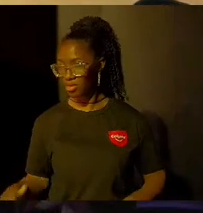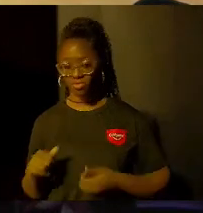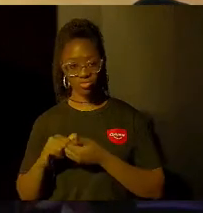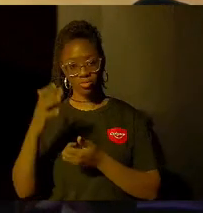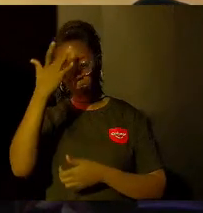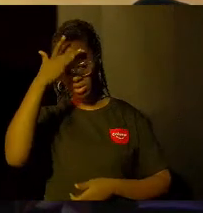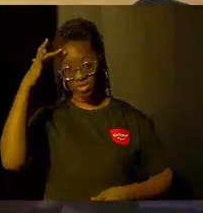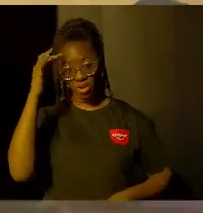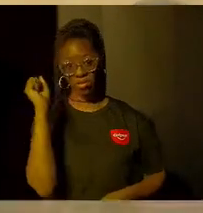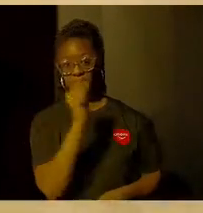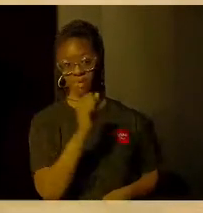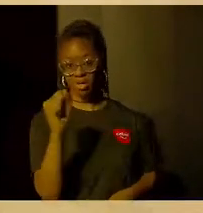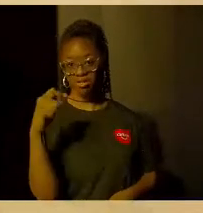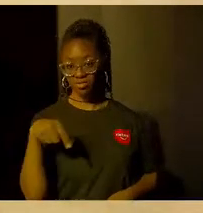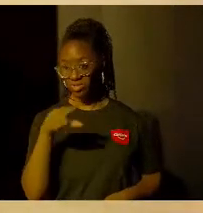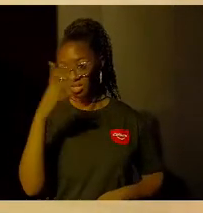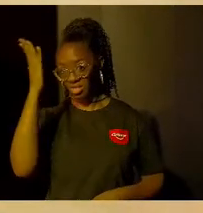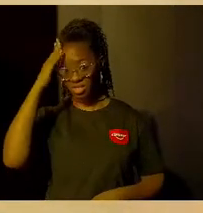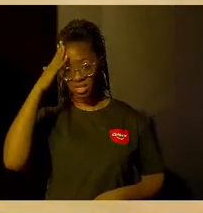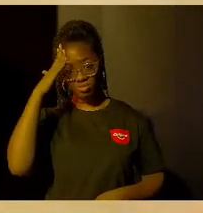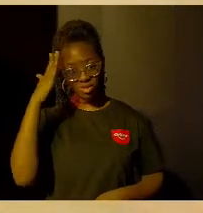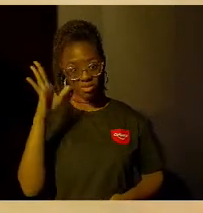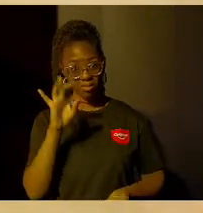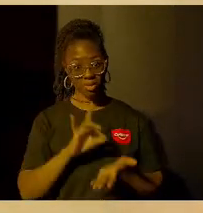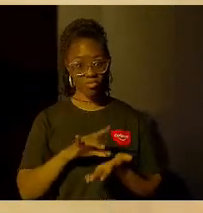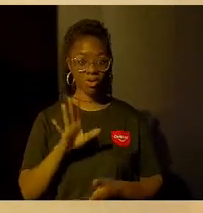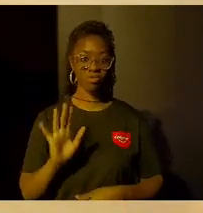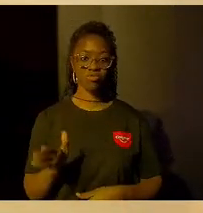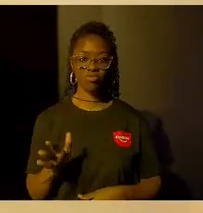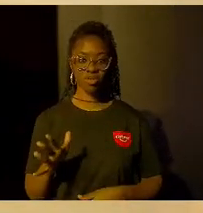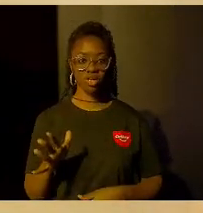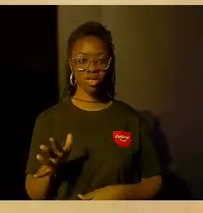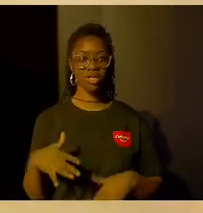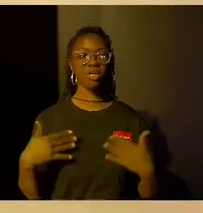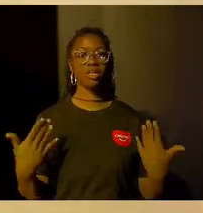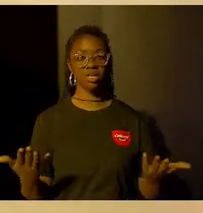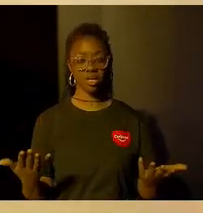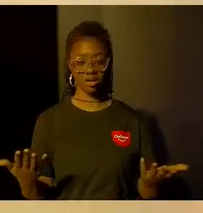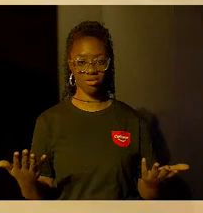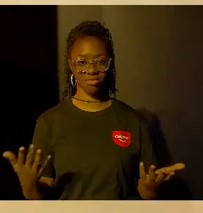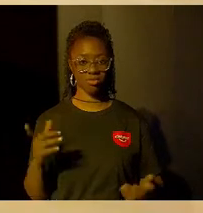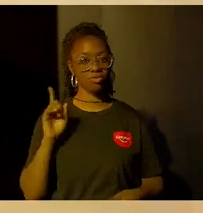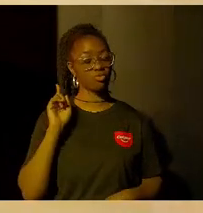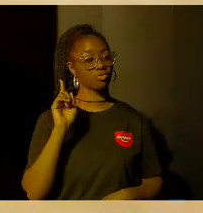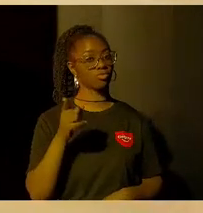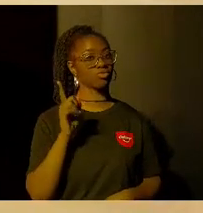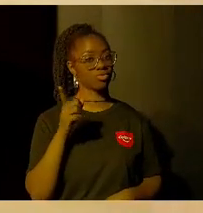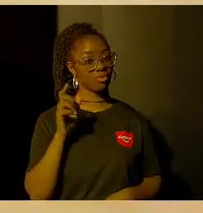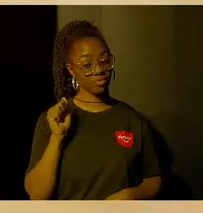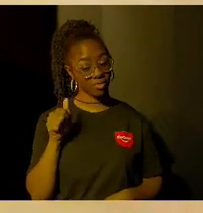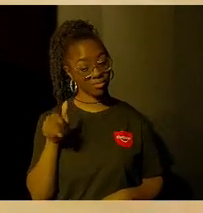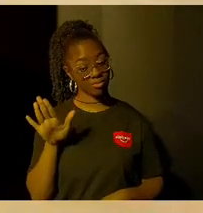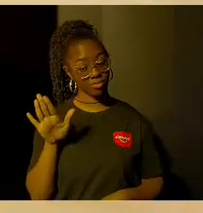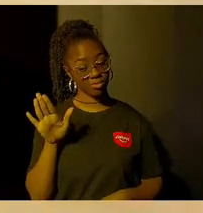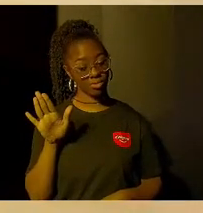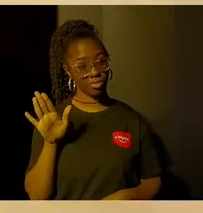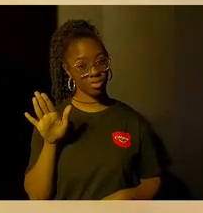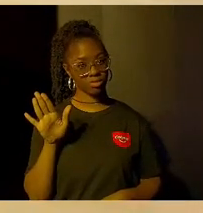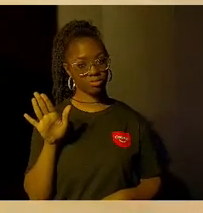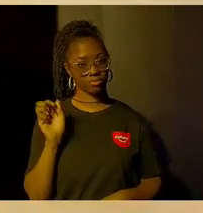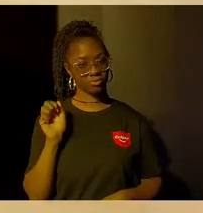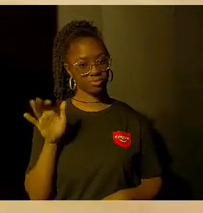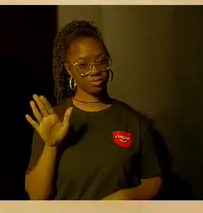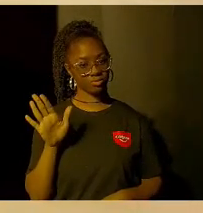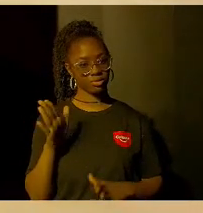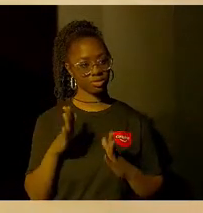mata meus meninos e todo mundo sabe quem é porque já tá comprovado eu não vou quem vai é o senhor vai embora da porta da minha casa